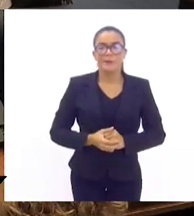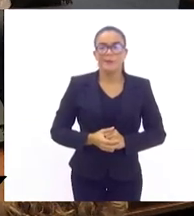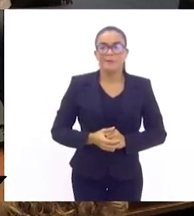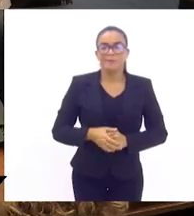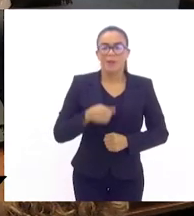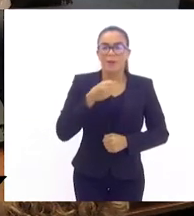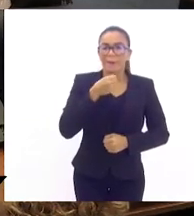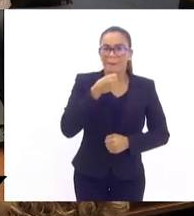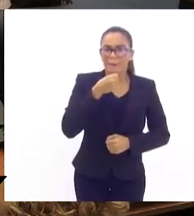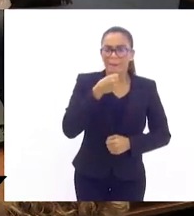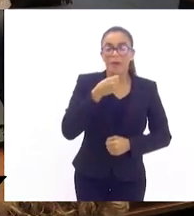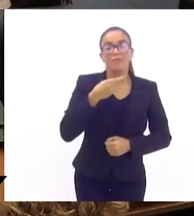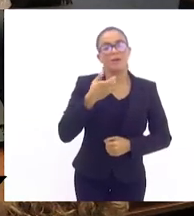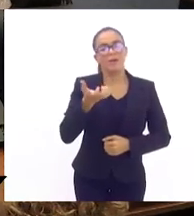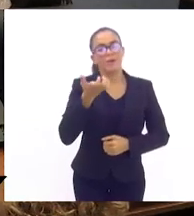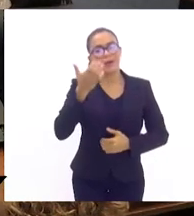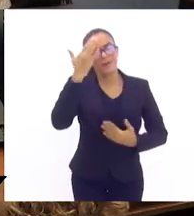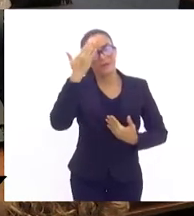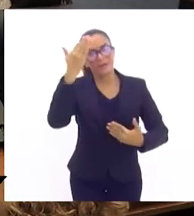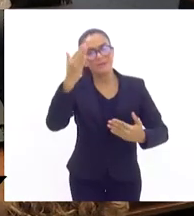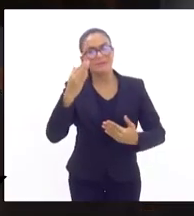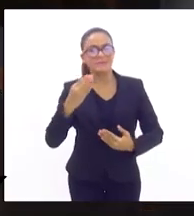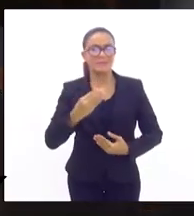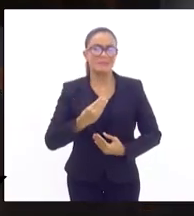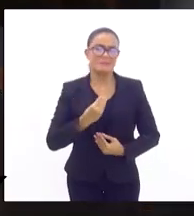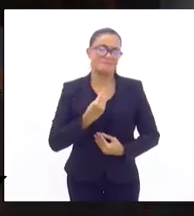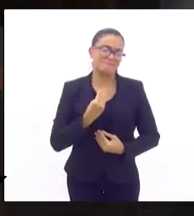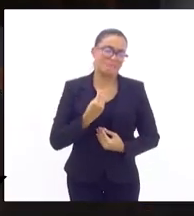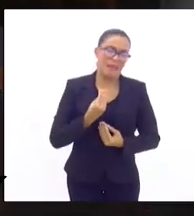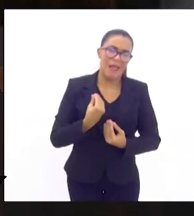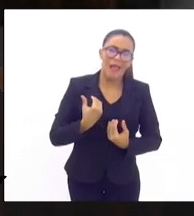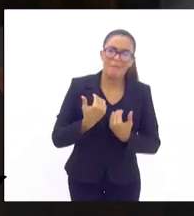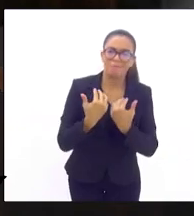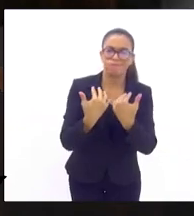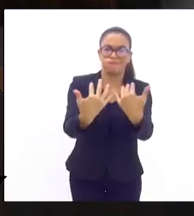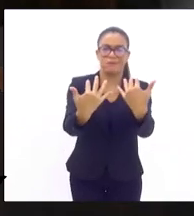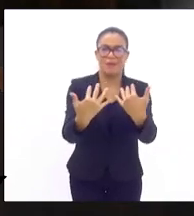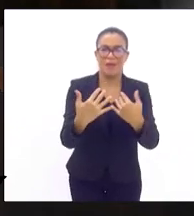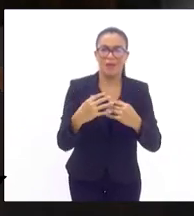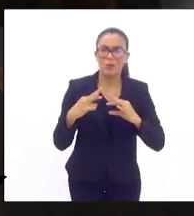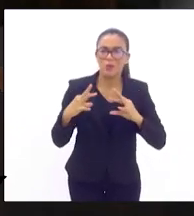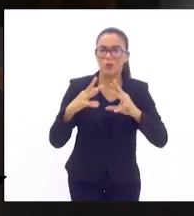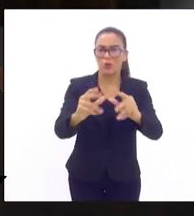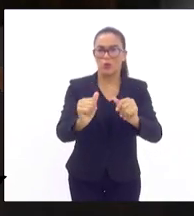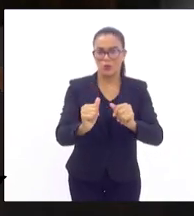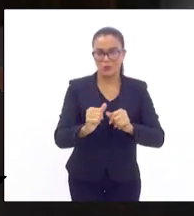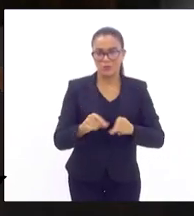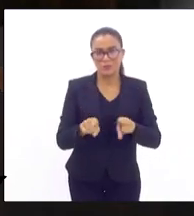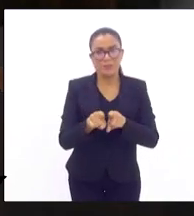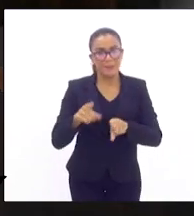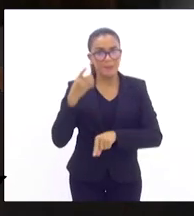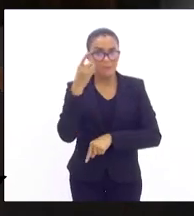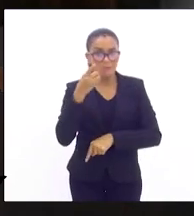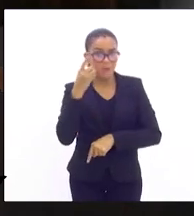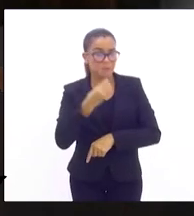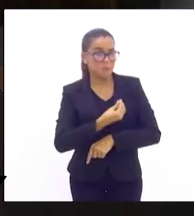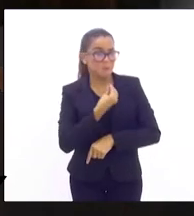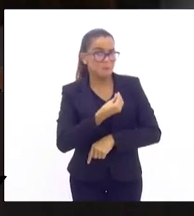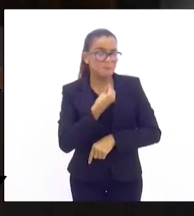Alô, alô. Eu queria agradecer a presença de todos, os deputados que passaram aqui na audiência de hoje, deram a sua